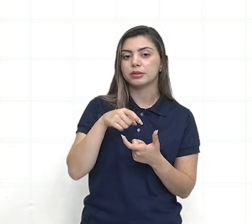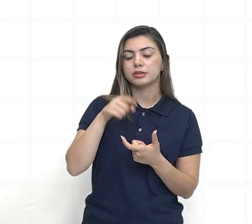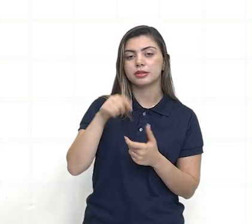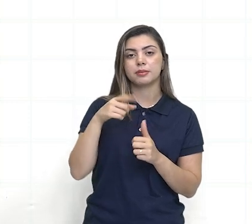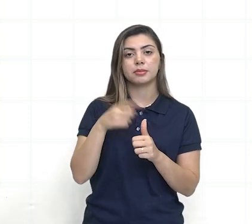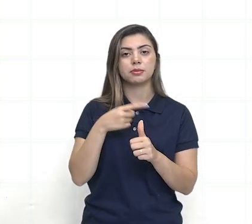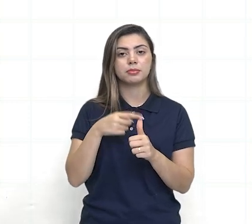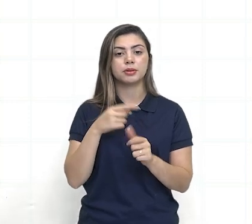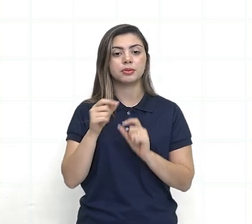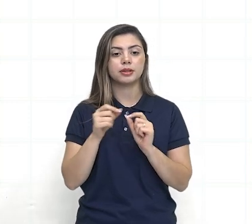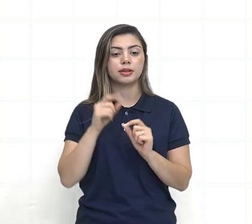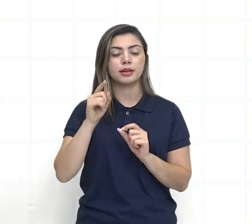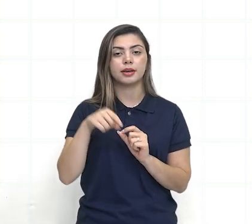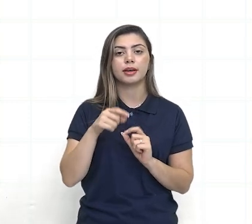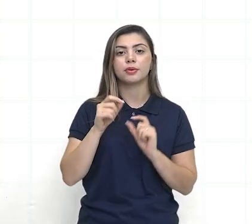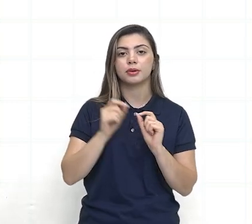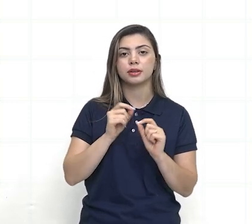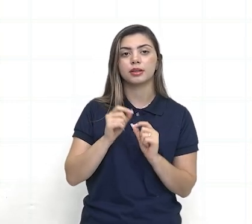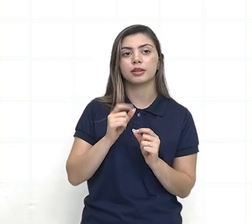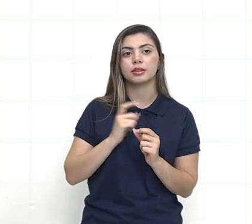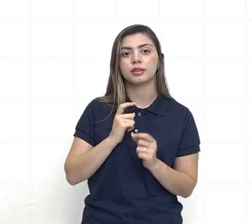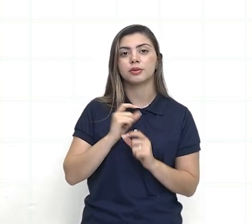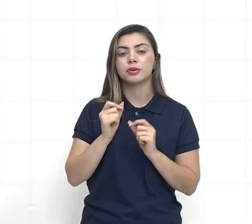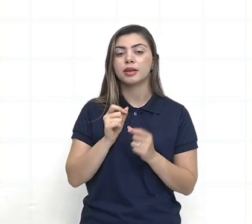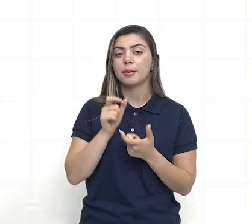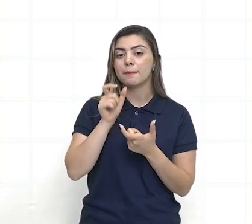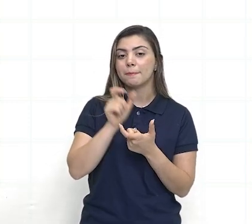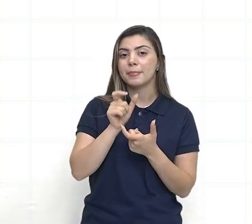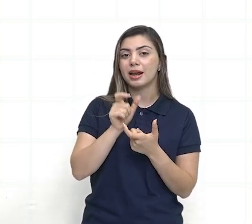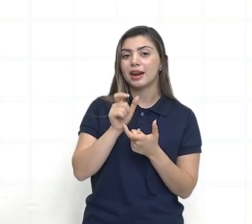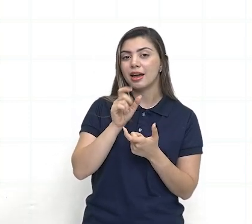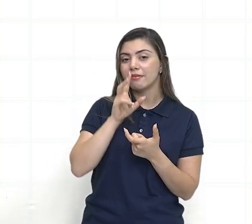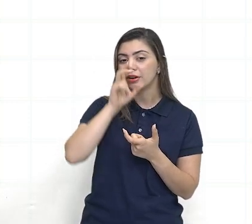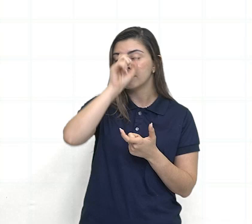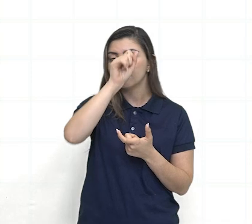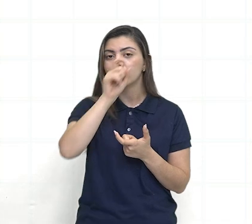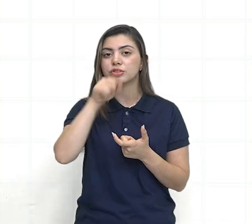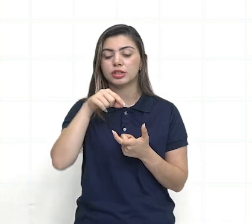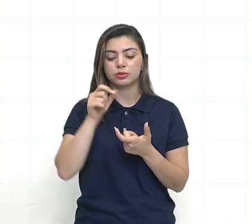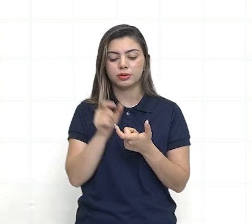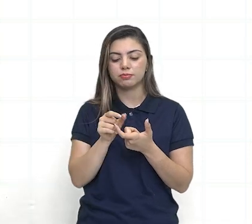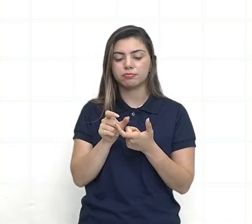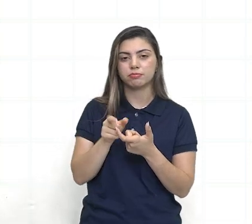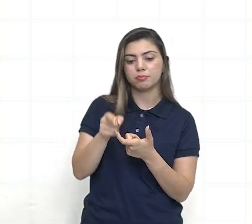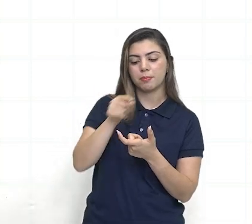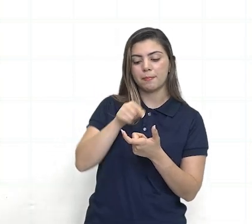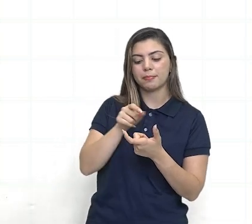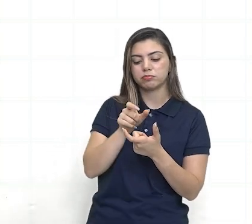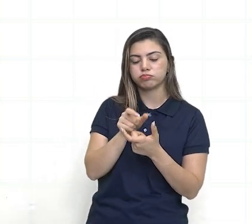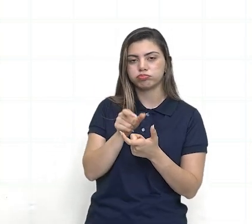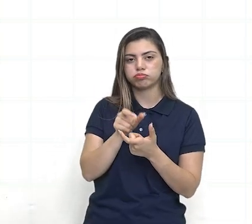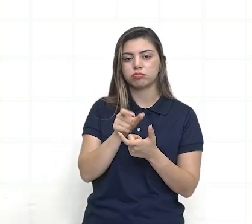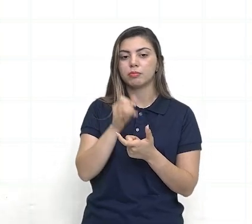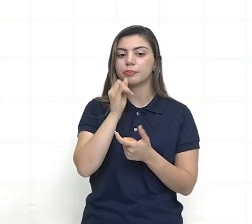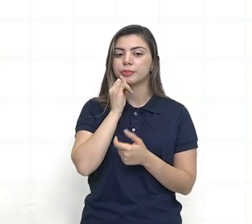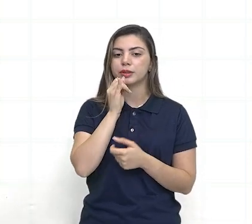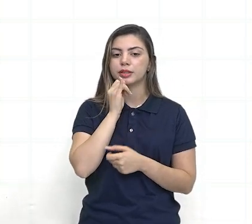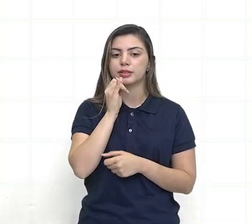1. São aquelas que têm a sua sílaba tônica na antepenúltima sílaba da palavra.